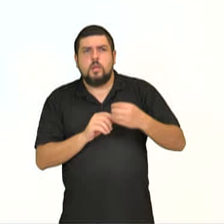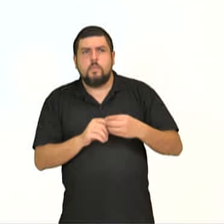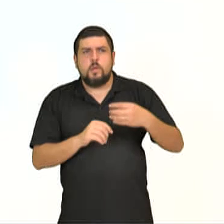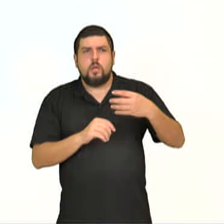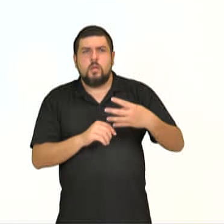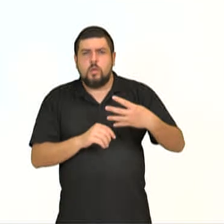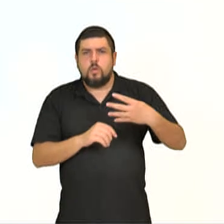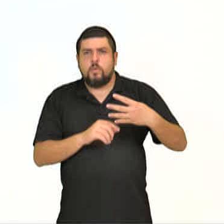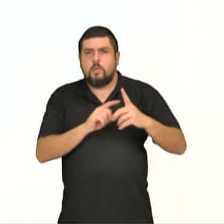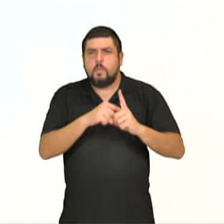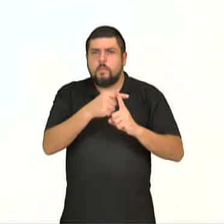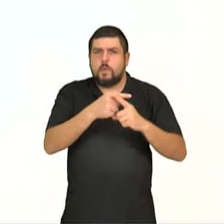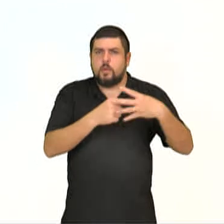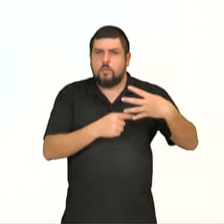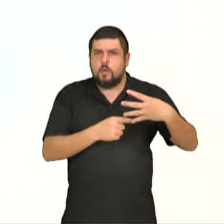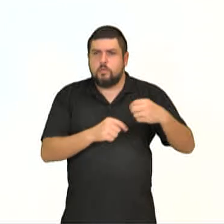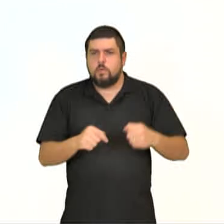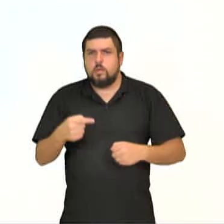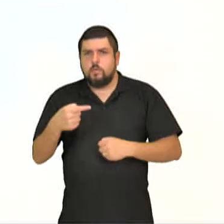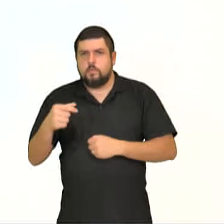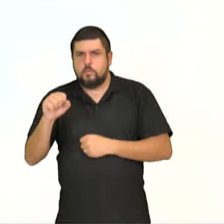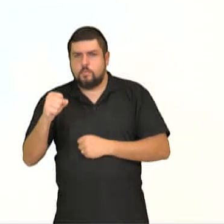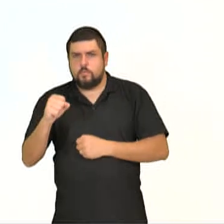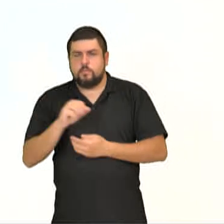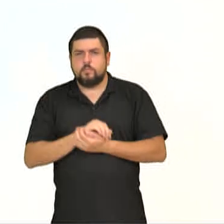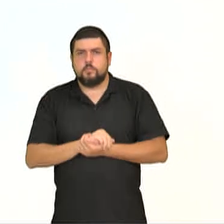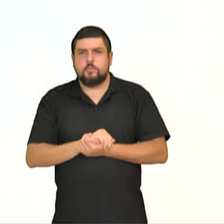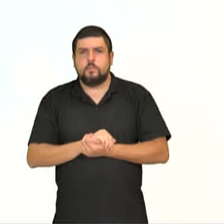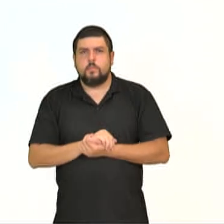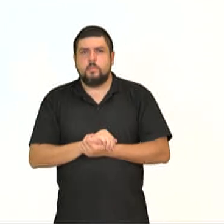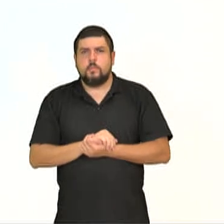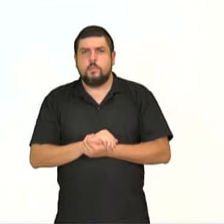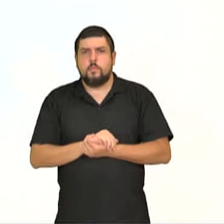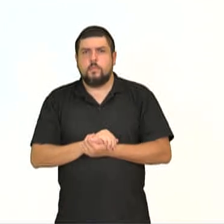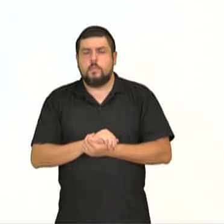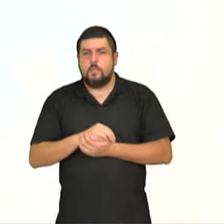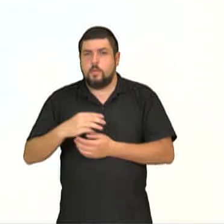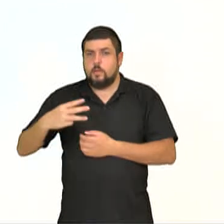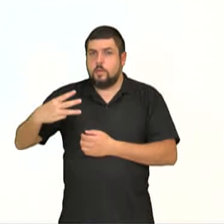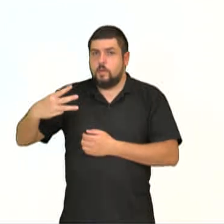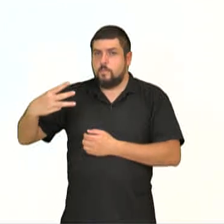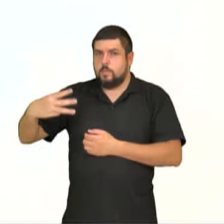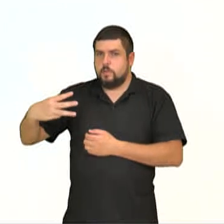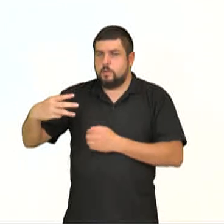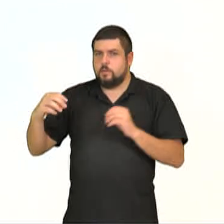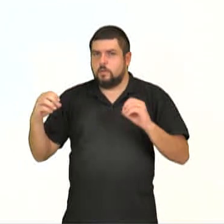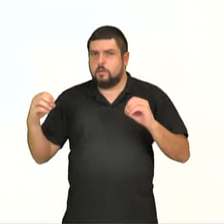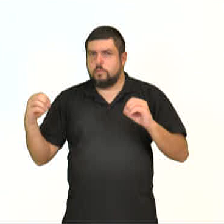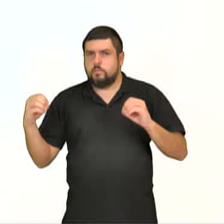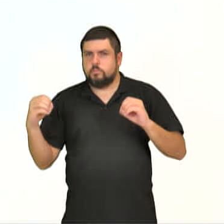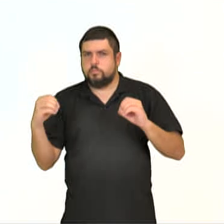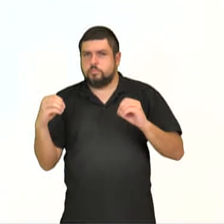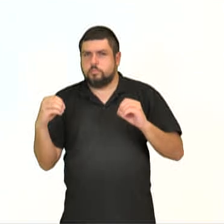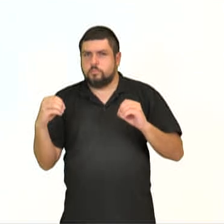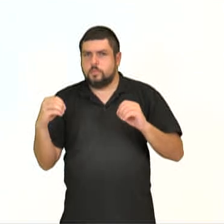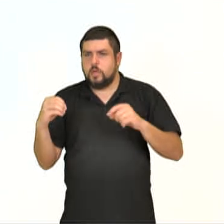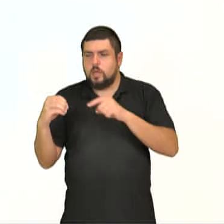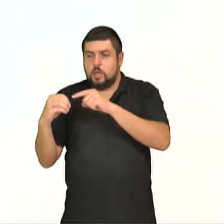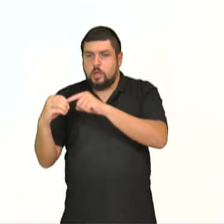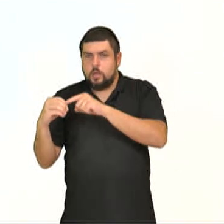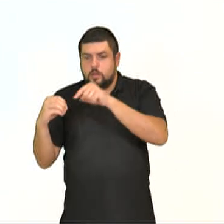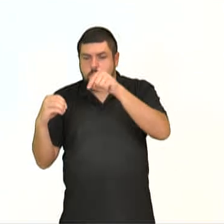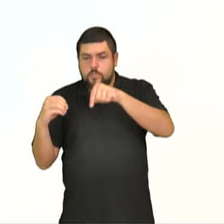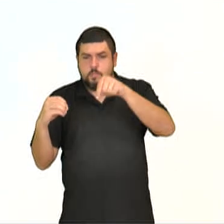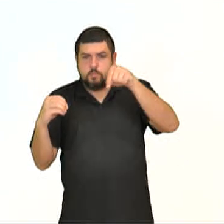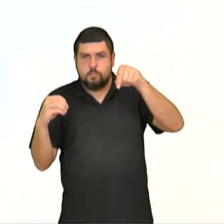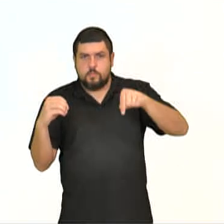8 microcoulombs, respectivamente. Uma terceira carga, uma terceira esfera, idêntica às duas, então